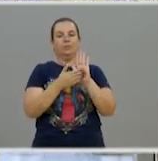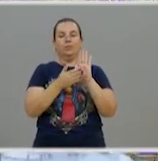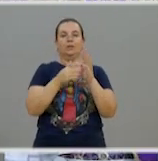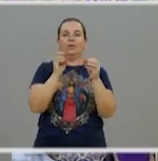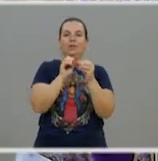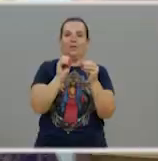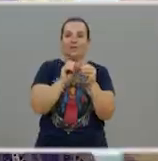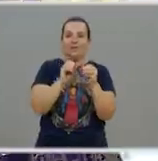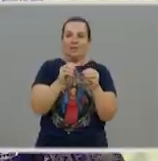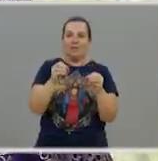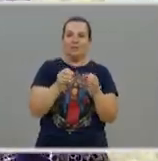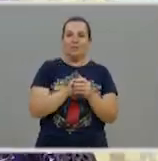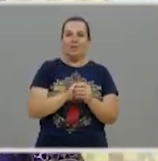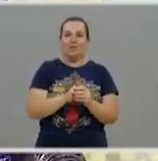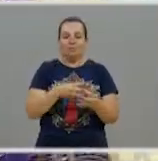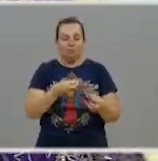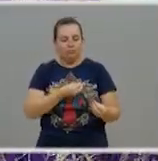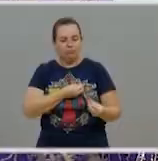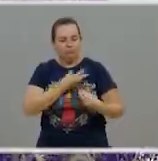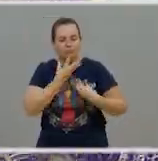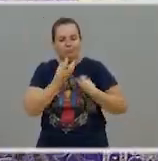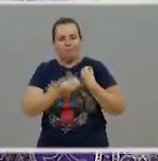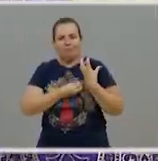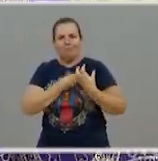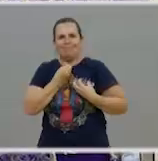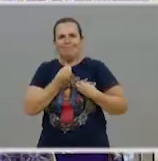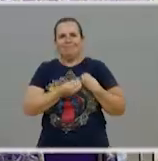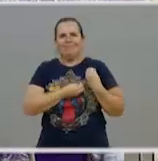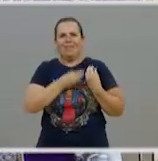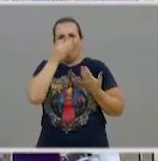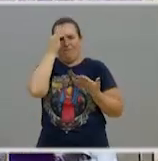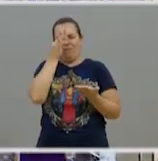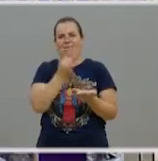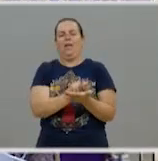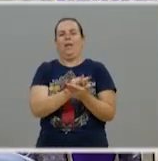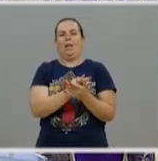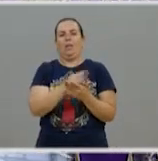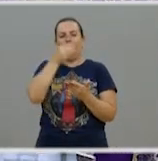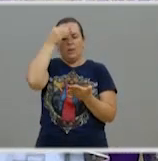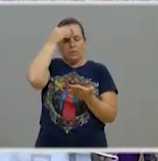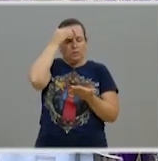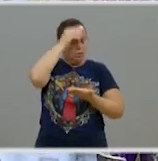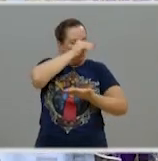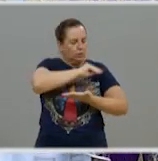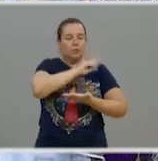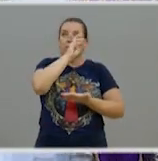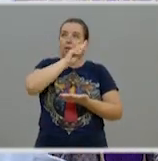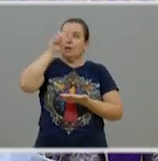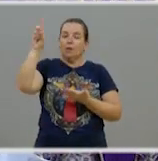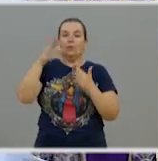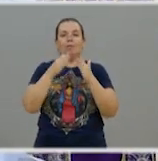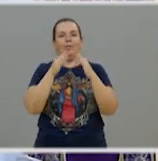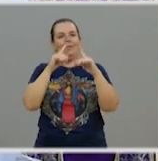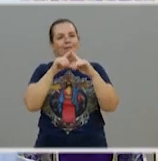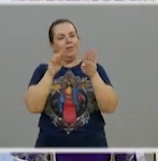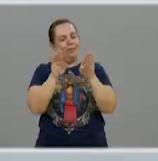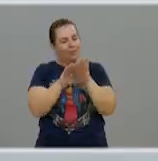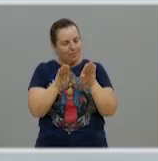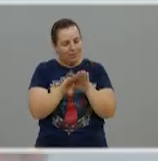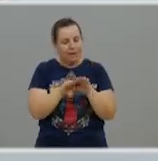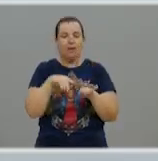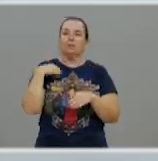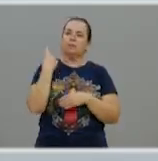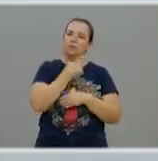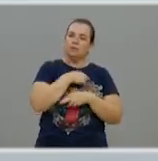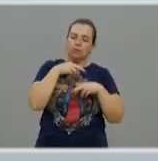um reavivamento da fé, do batismo em Deus e na Igreja, nós